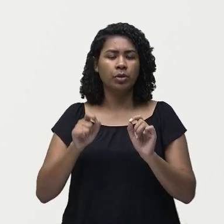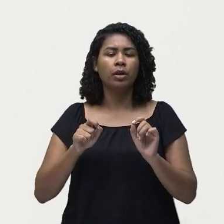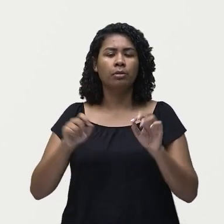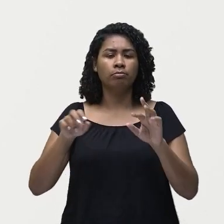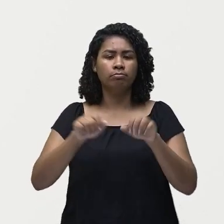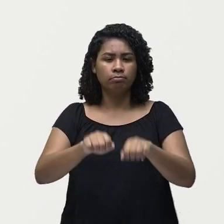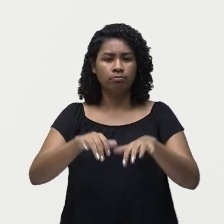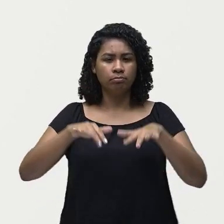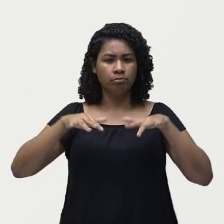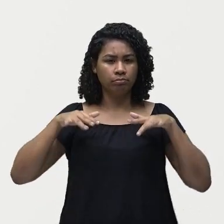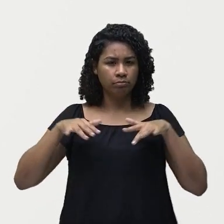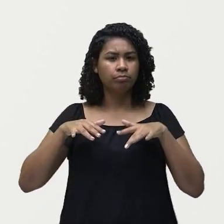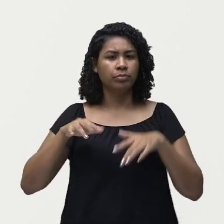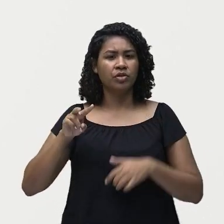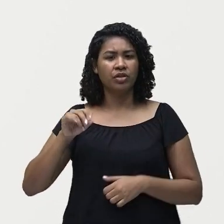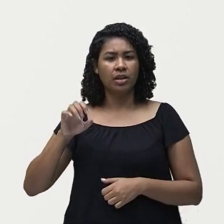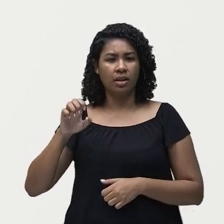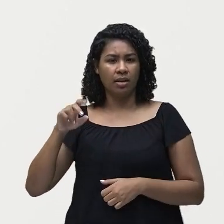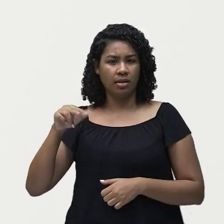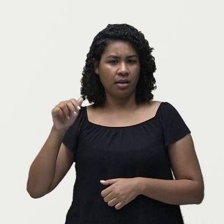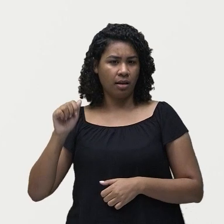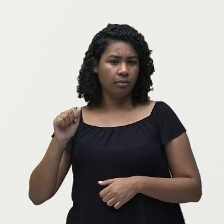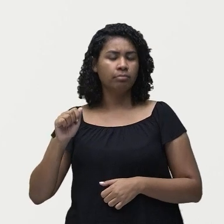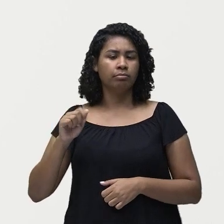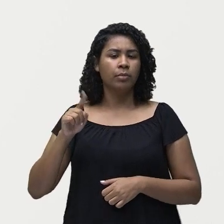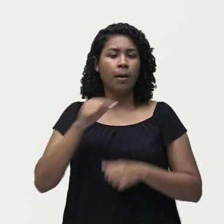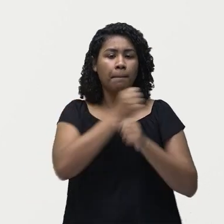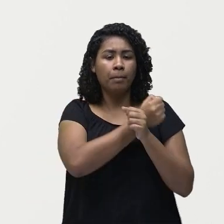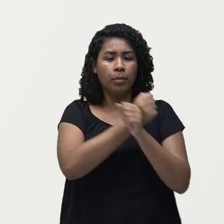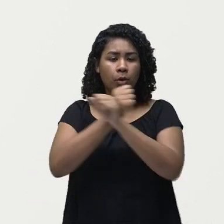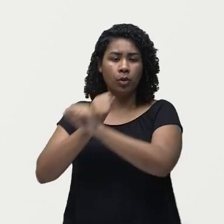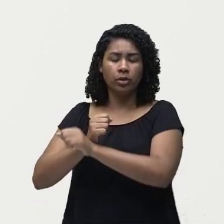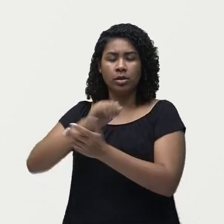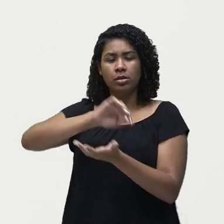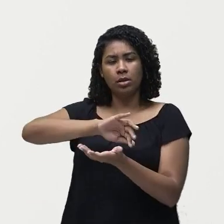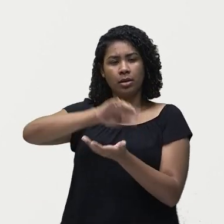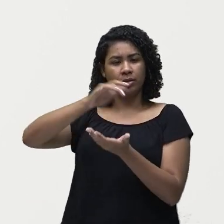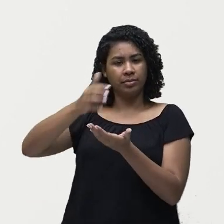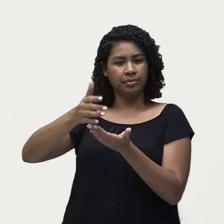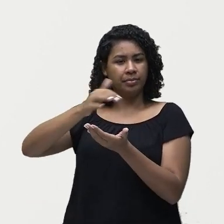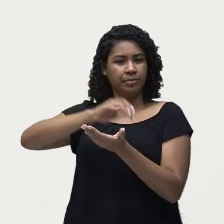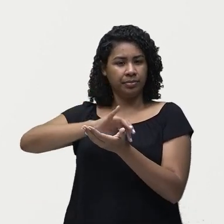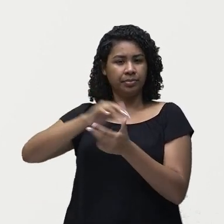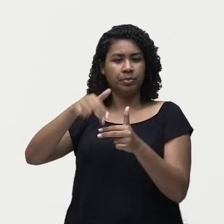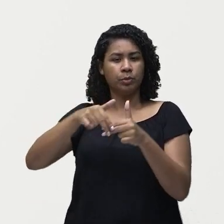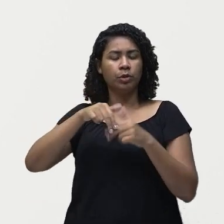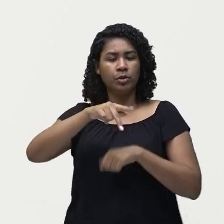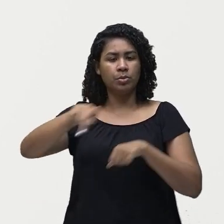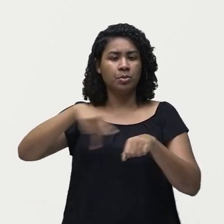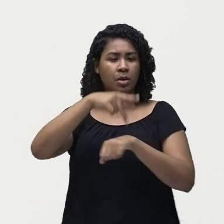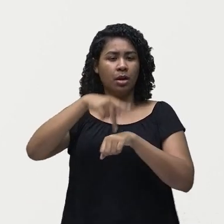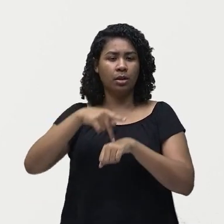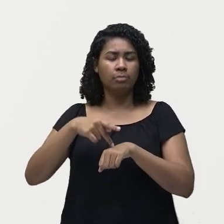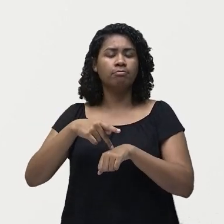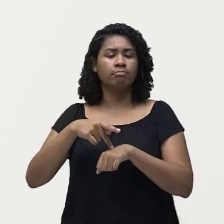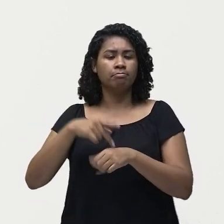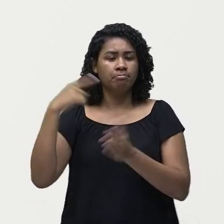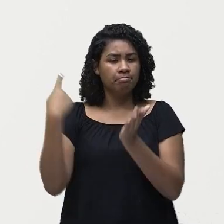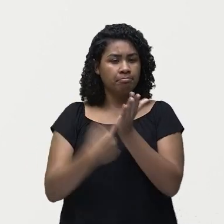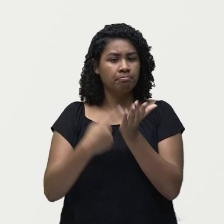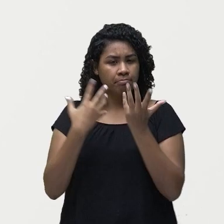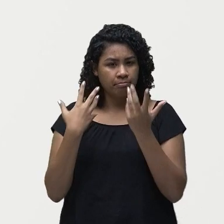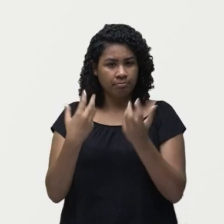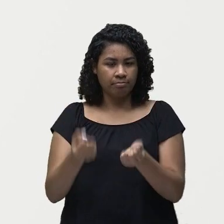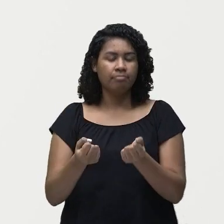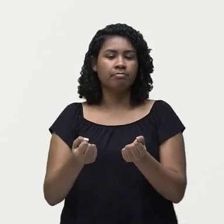para a proteção da camada de ozônio. E o Brasil é um dos países signatários que fazem parte, né? O Brasil